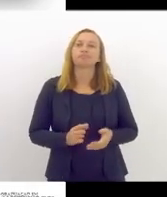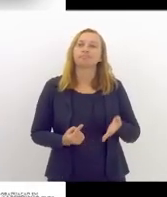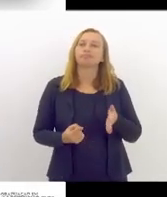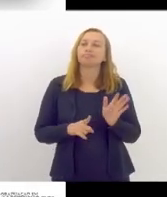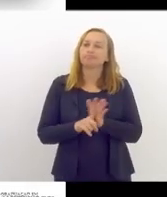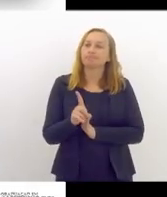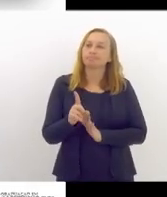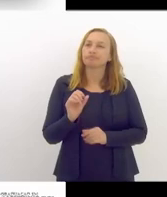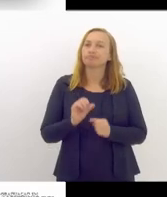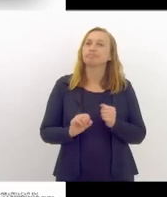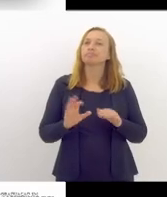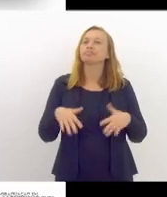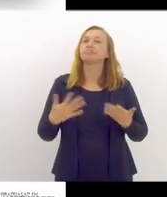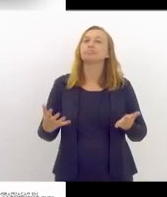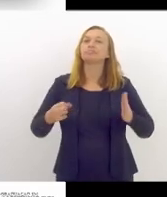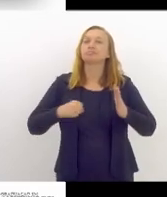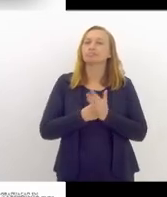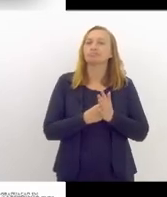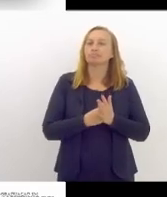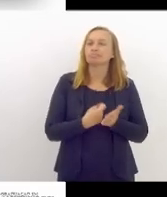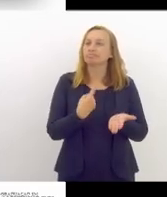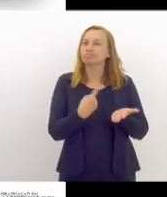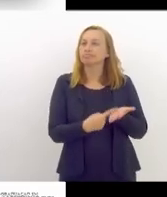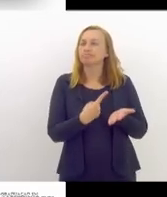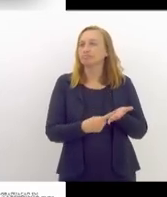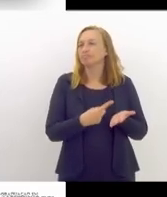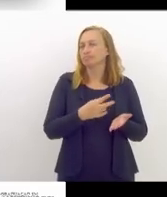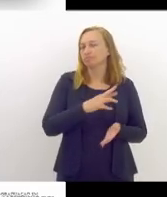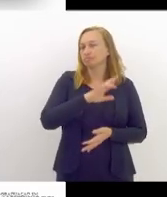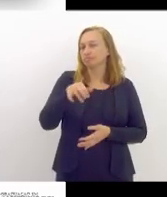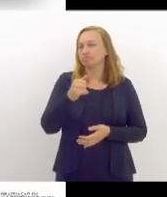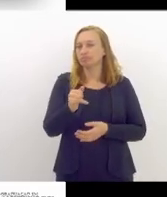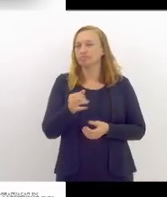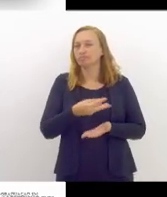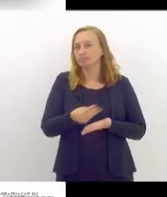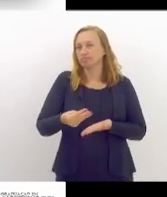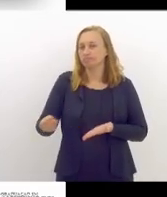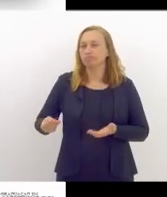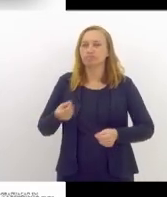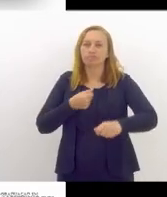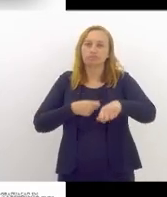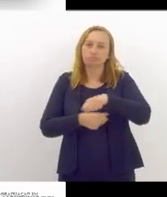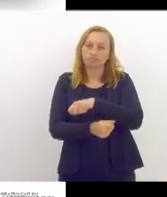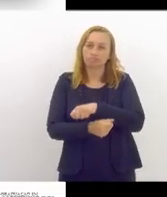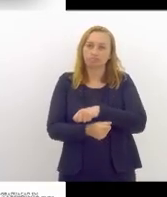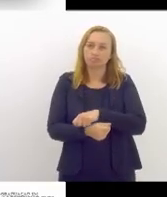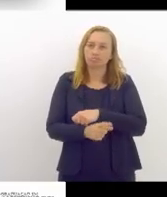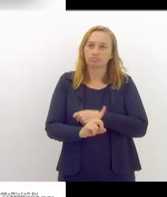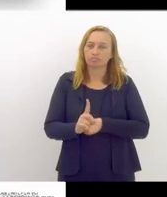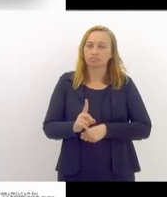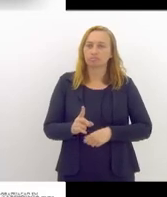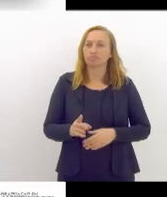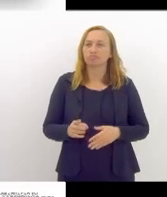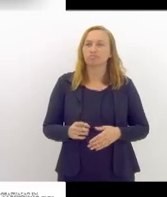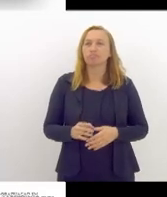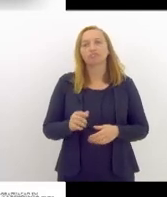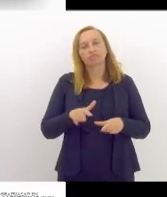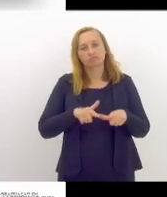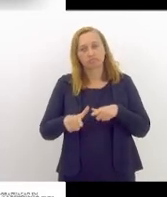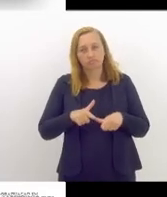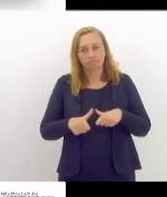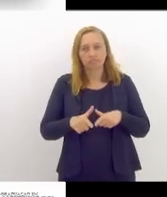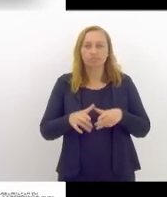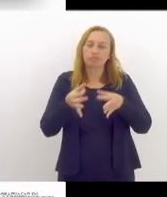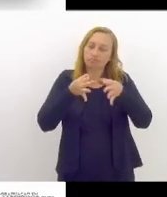que nós poderíamos fazer Qual o impacto do pacto que ali estão distribuídos né os investimentos não tão empenhados ali é um trabalho bem